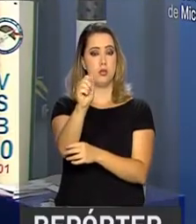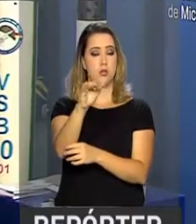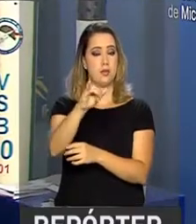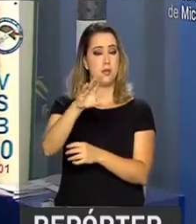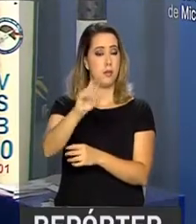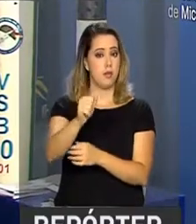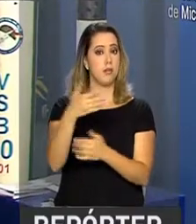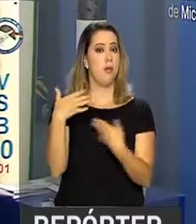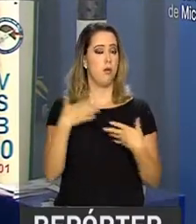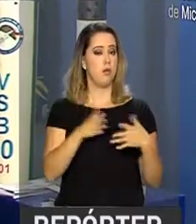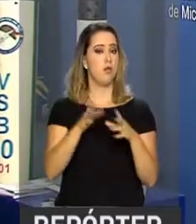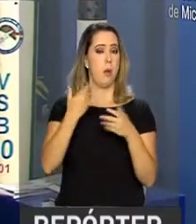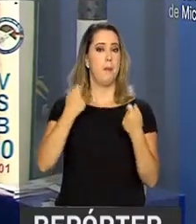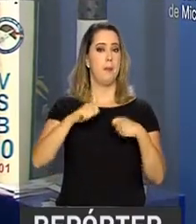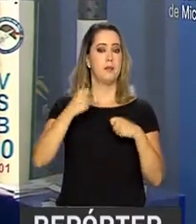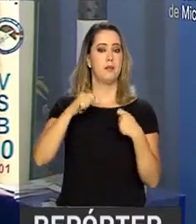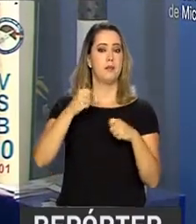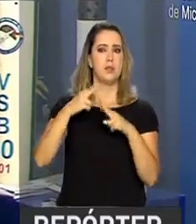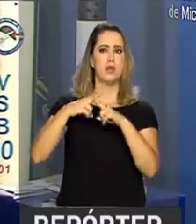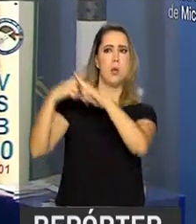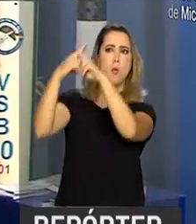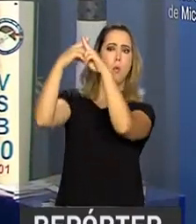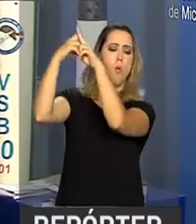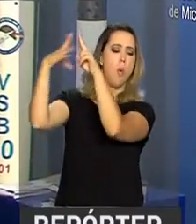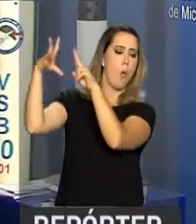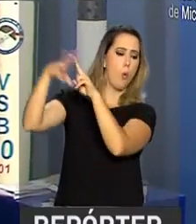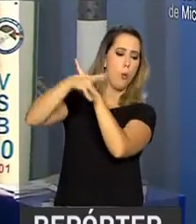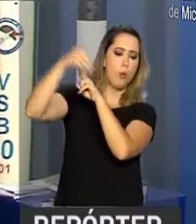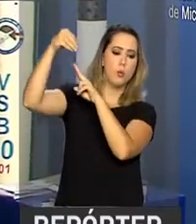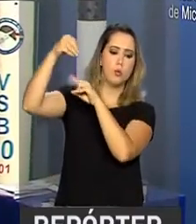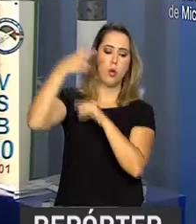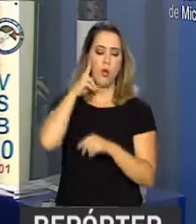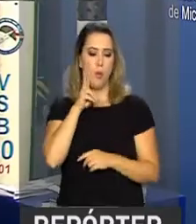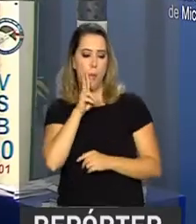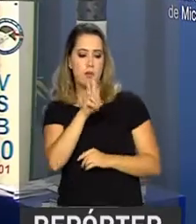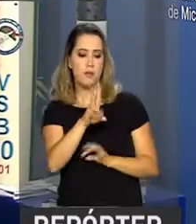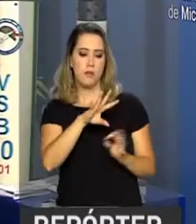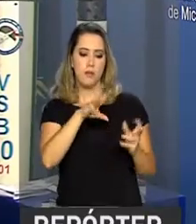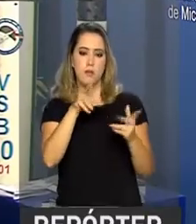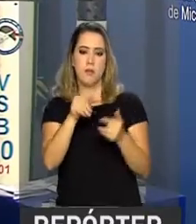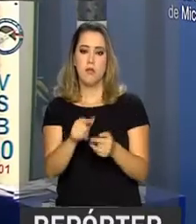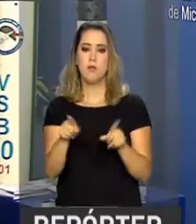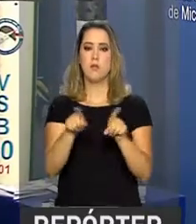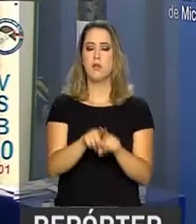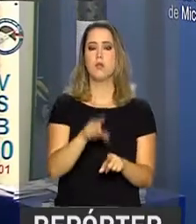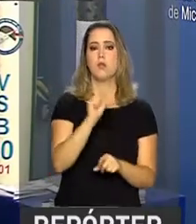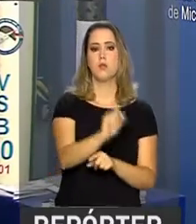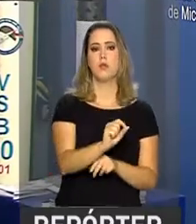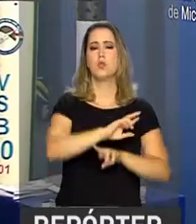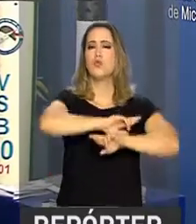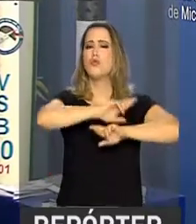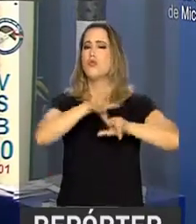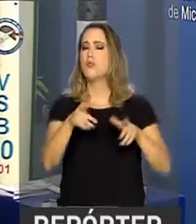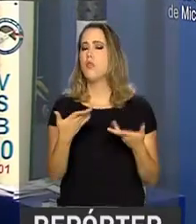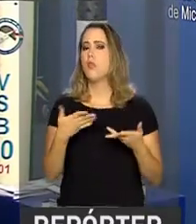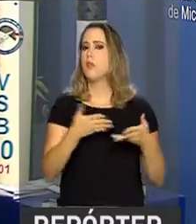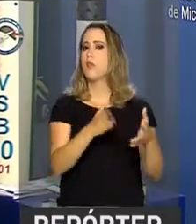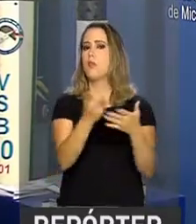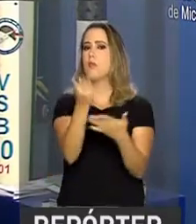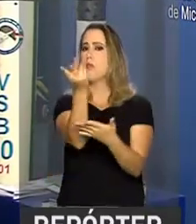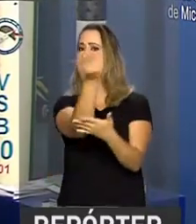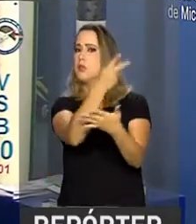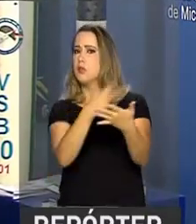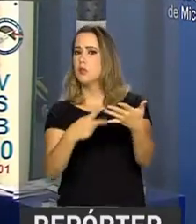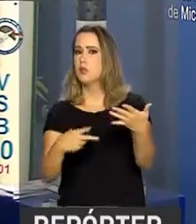navegação, são necessários satélites, navegação, tem observação da Terra, por exemplo, na questão do Google Earth, o Google Maps, tem, e